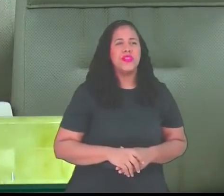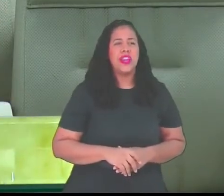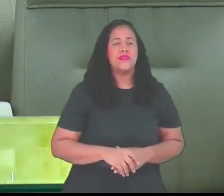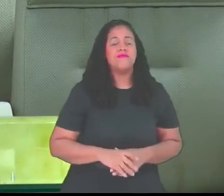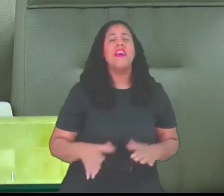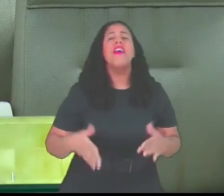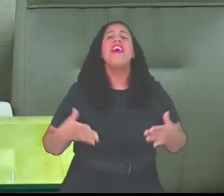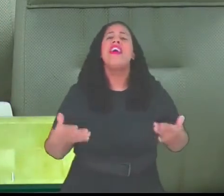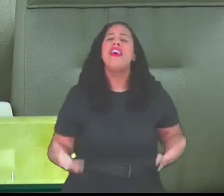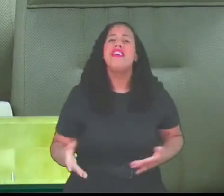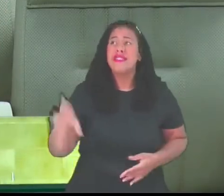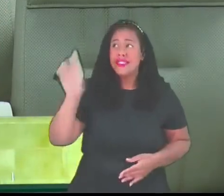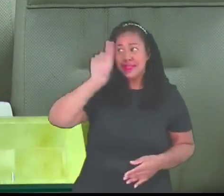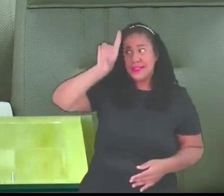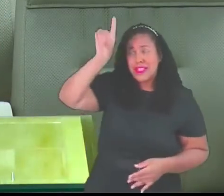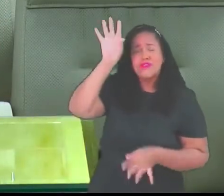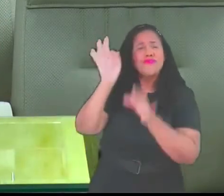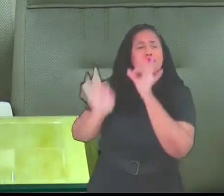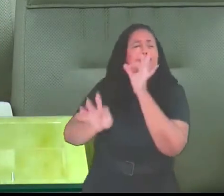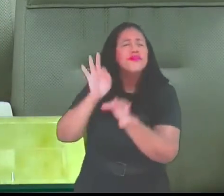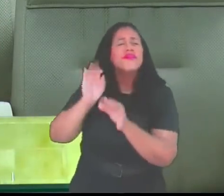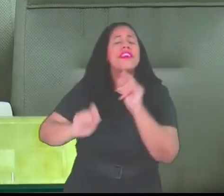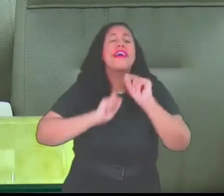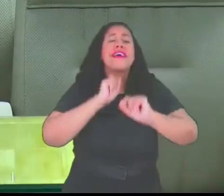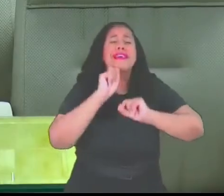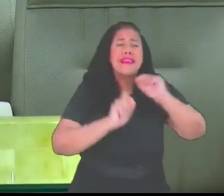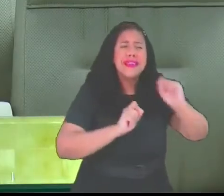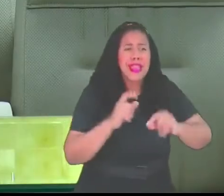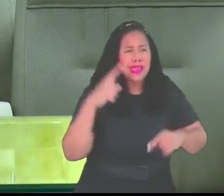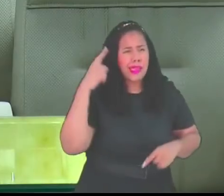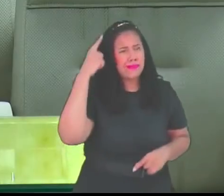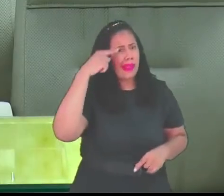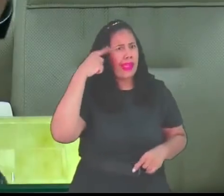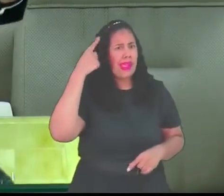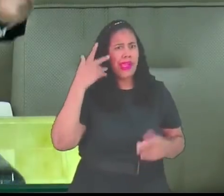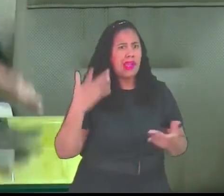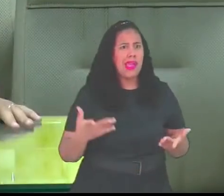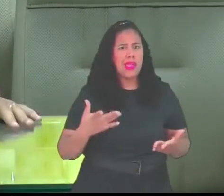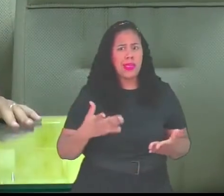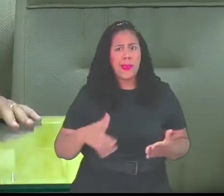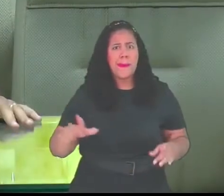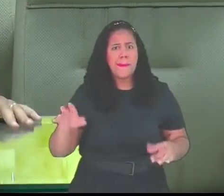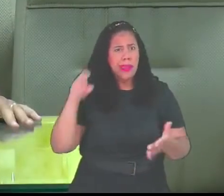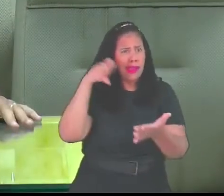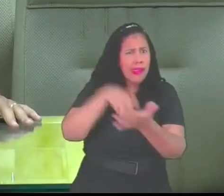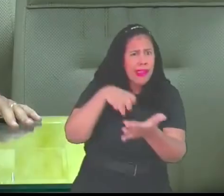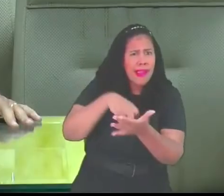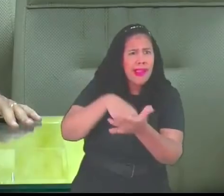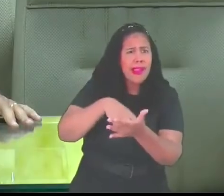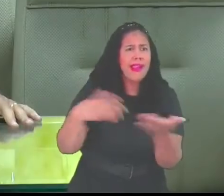Ora, se Ele justifica, quem é maluco para condenar agora?